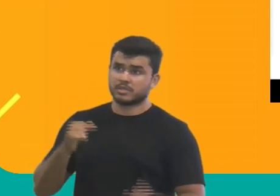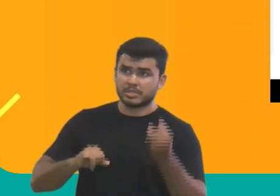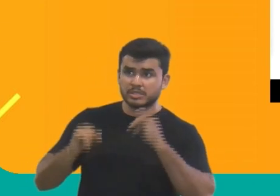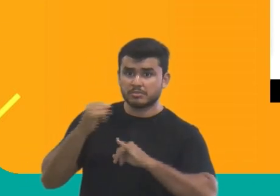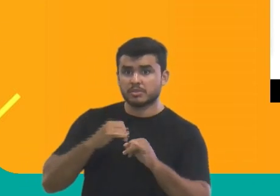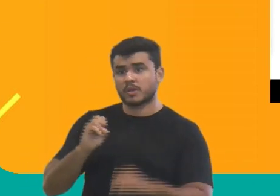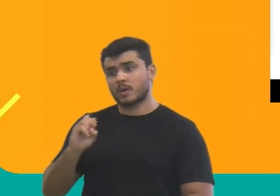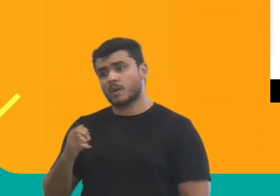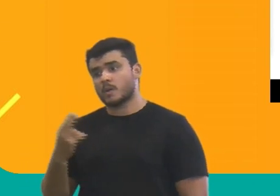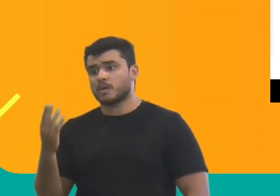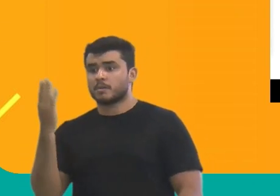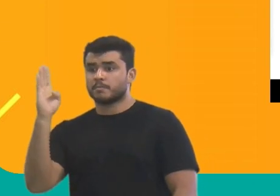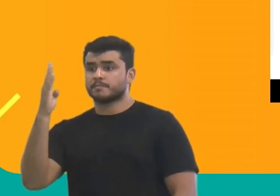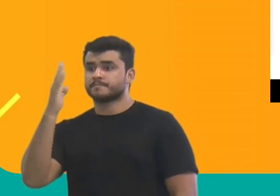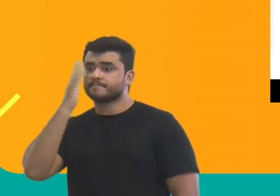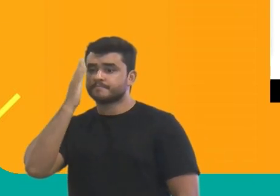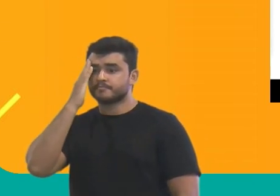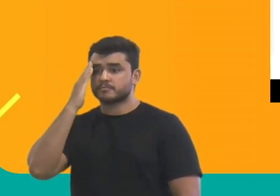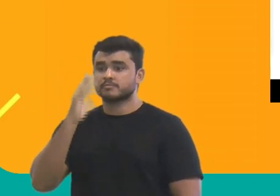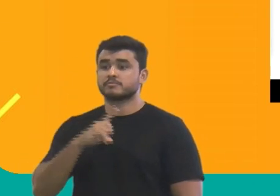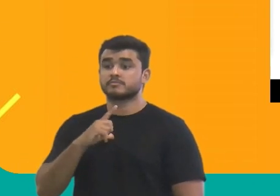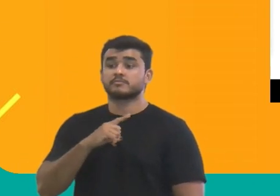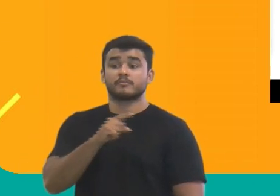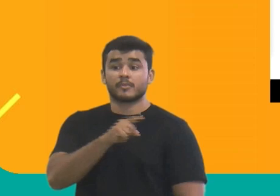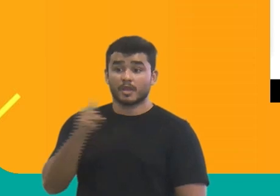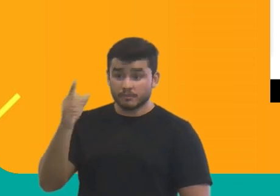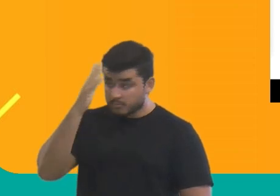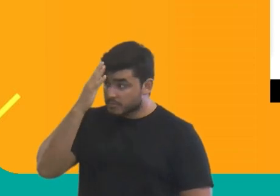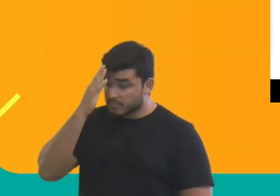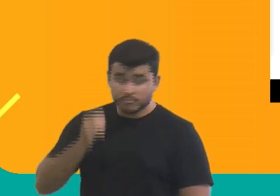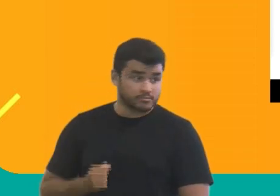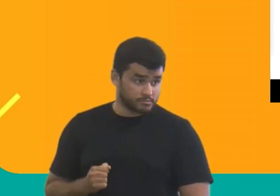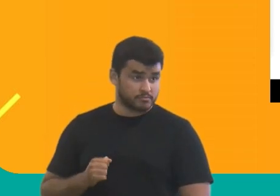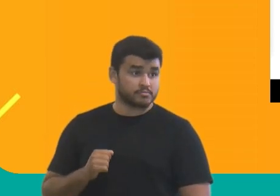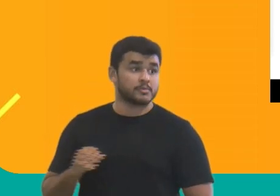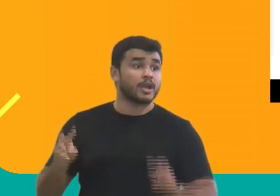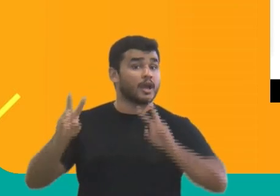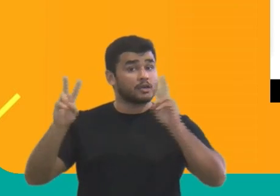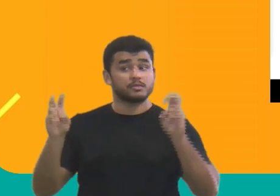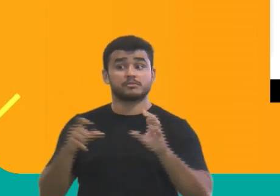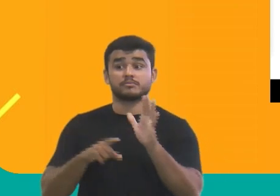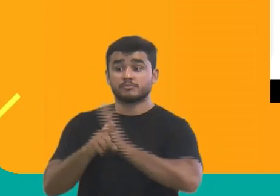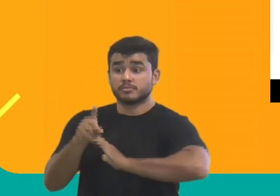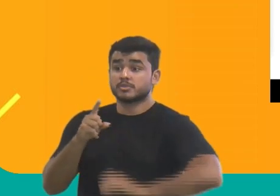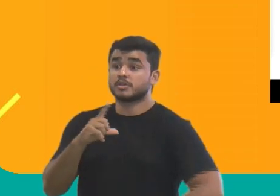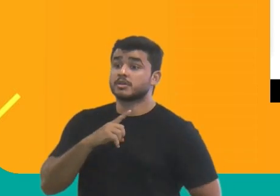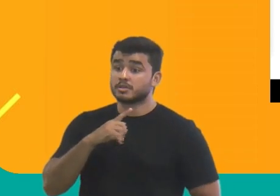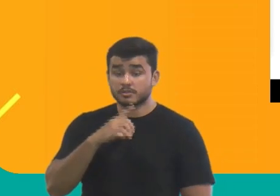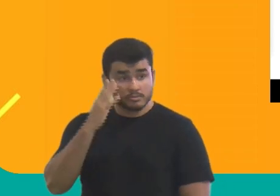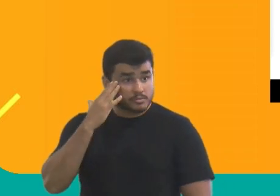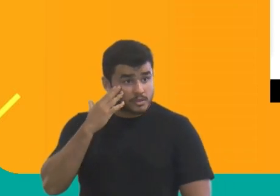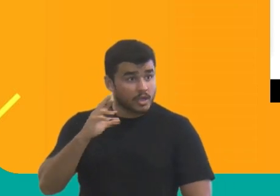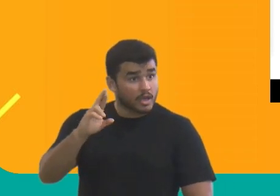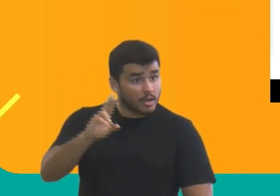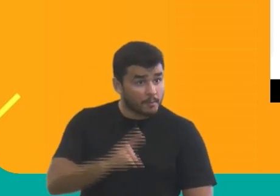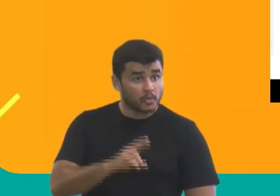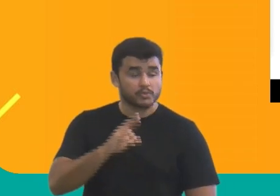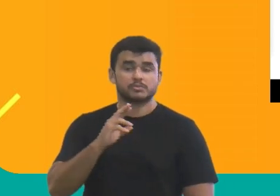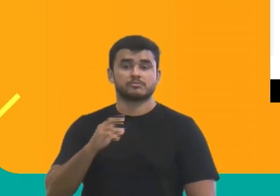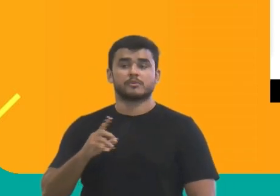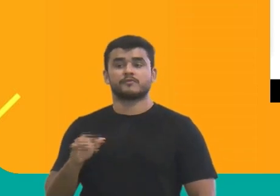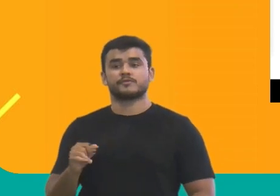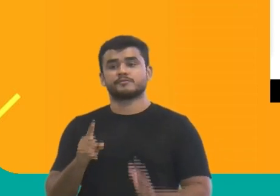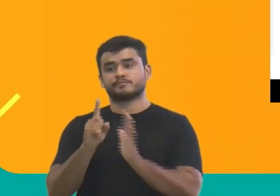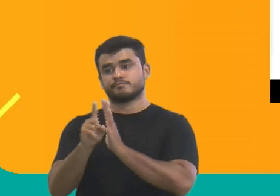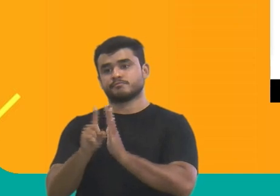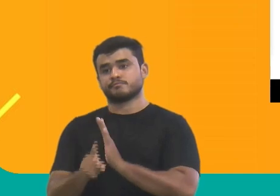biologia, que elas estão todas entrelaçadas. E sempre numa questão tem uma resposta que vai ajudar na resposta da outra